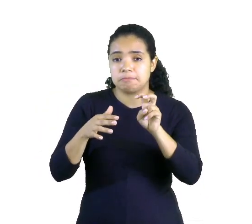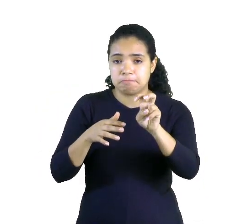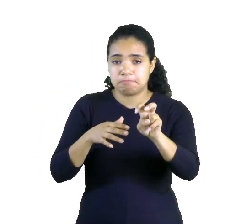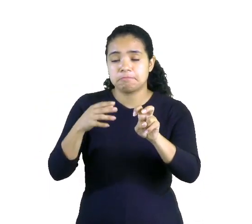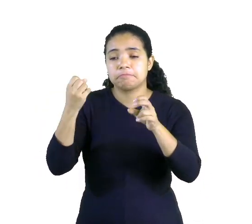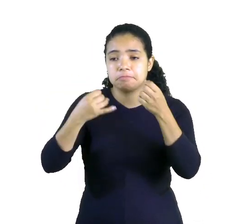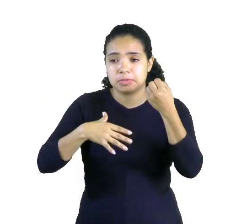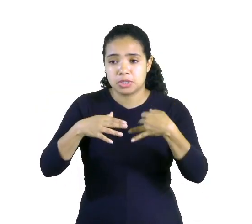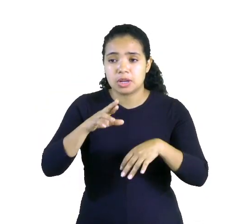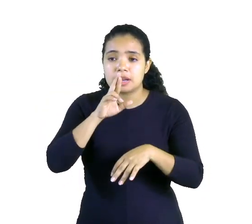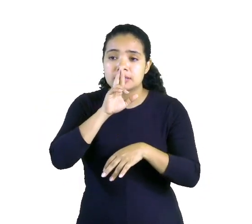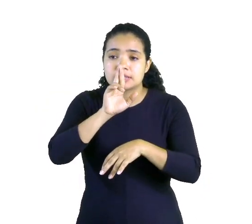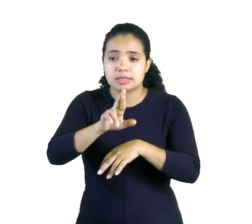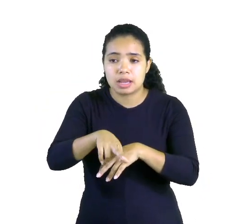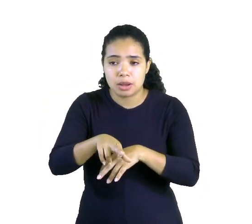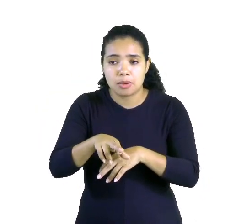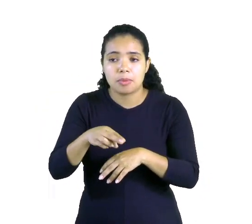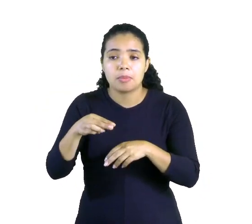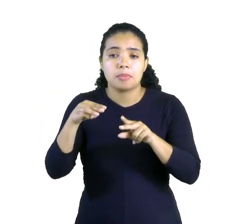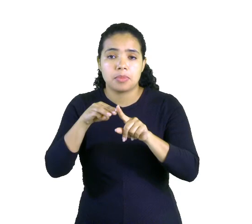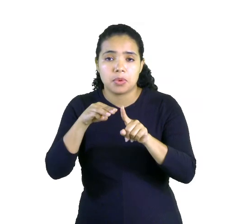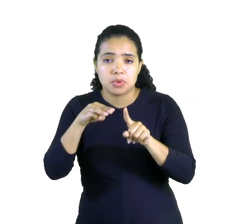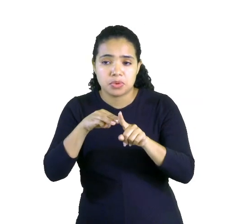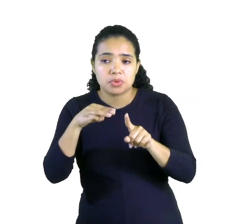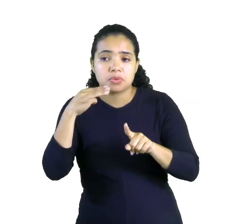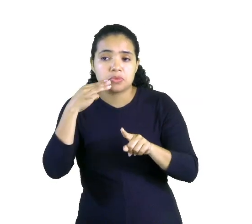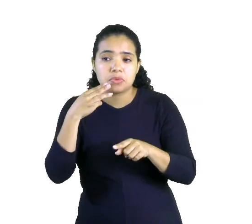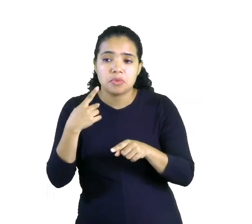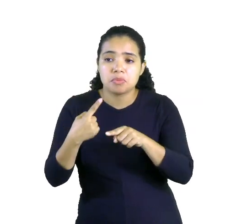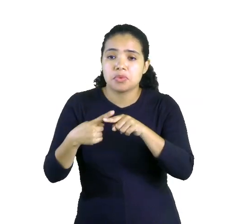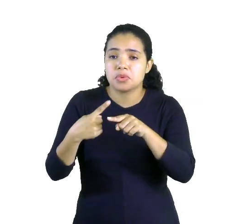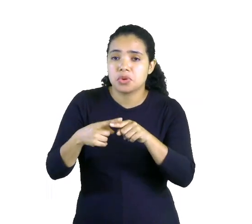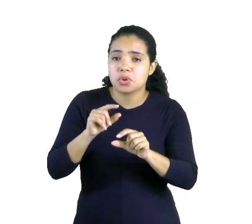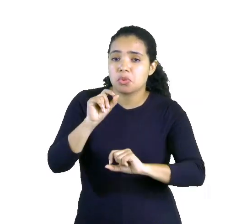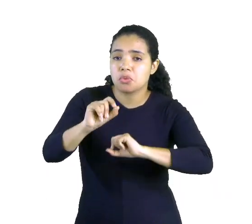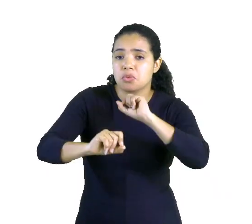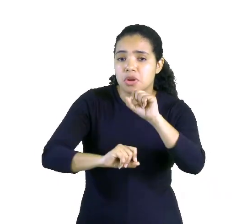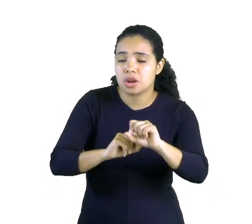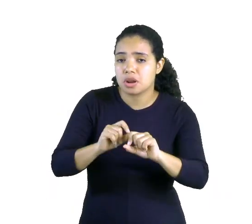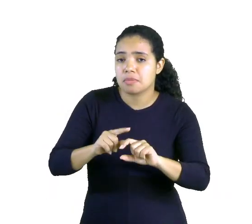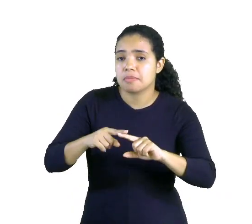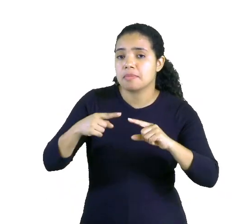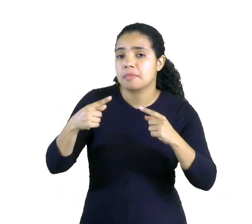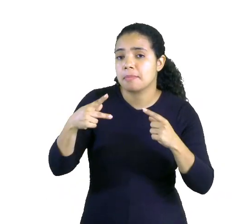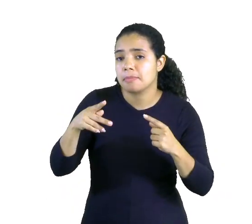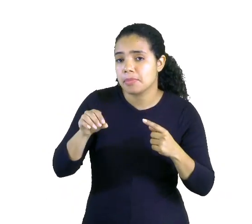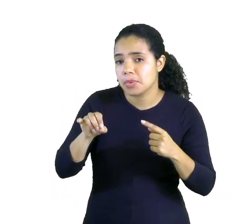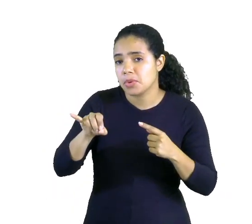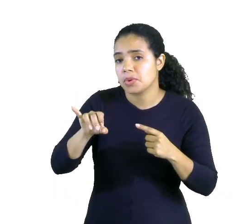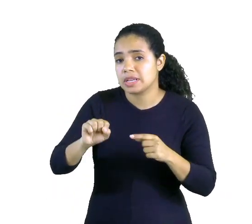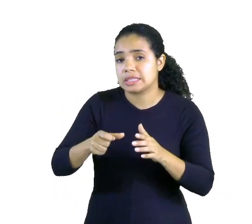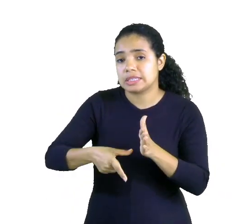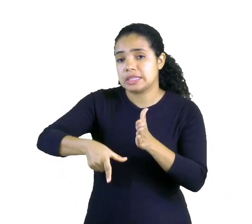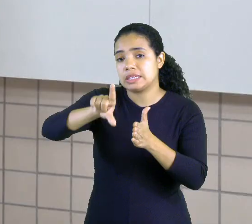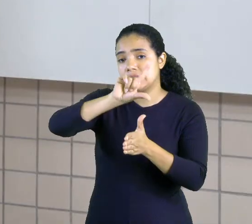explicação, razão, motivo. Porque, que, pois, antes do verbo.